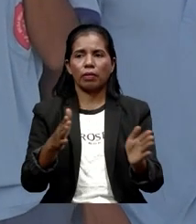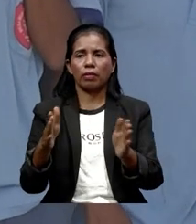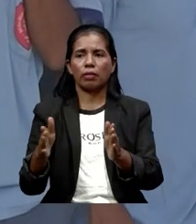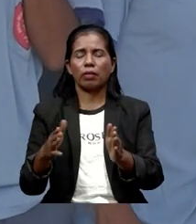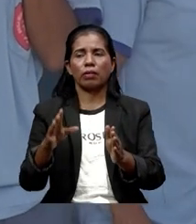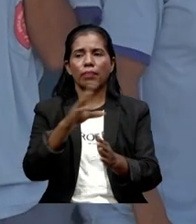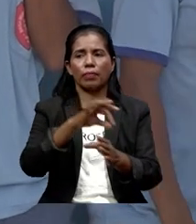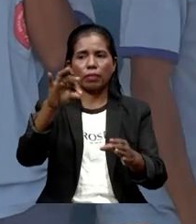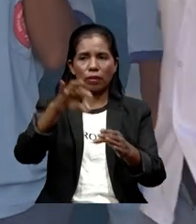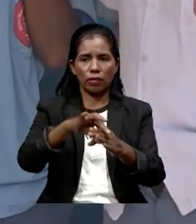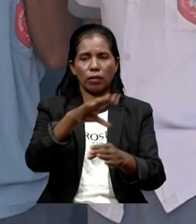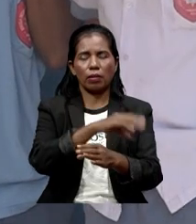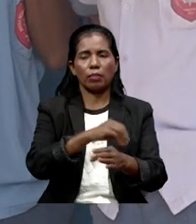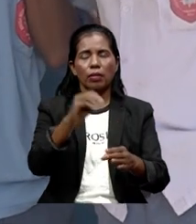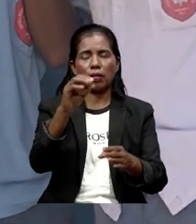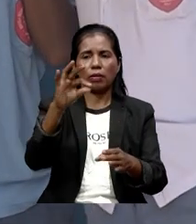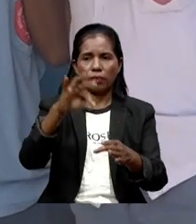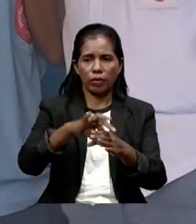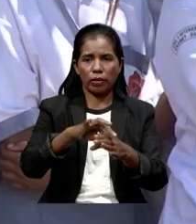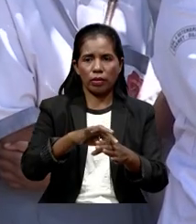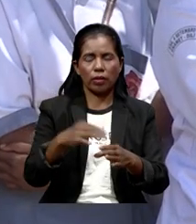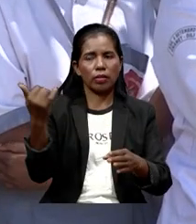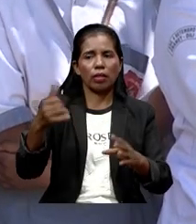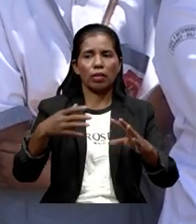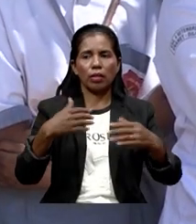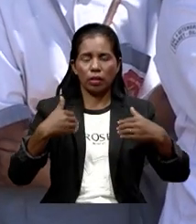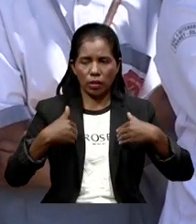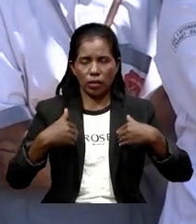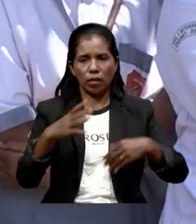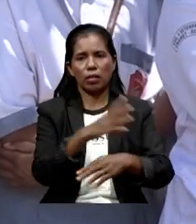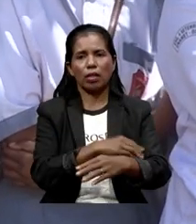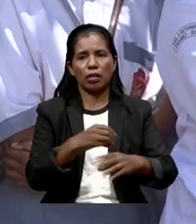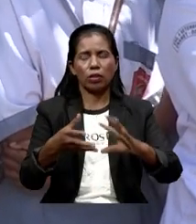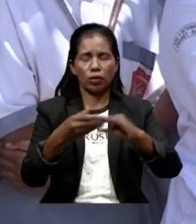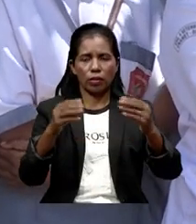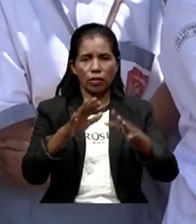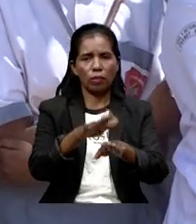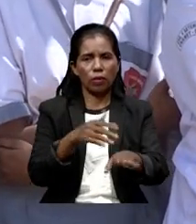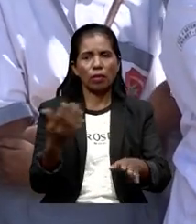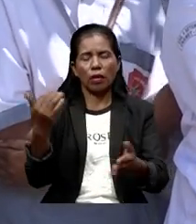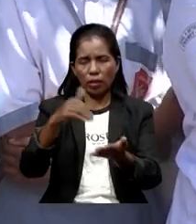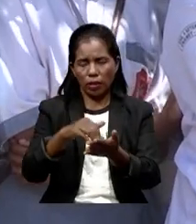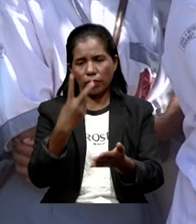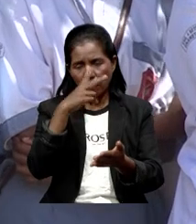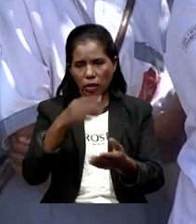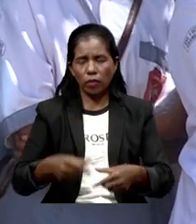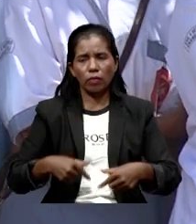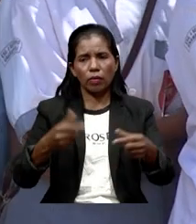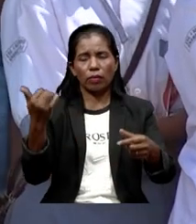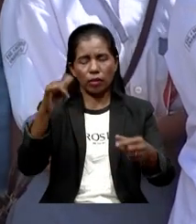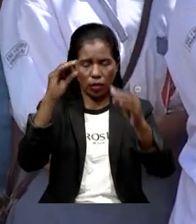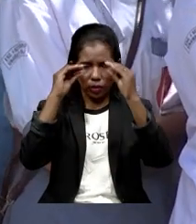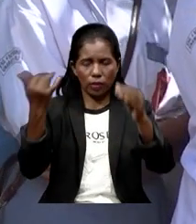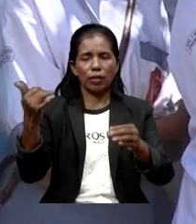votação e consulta popular, mas vê Cira e a história de Bemaquia, a tu falam ricas para Cira. E está cura da Cira, e do professor